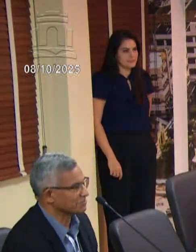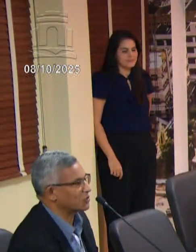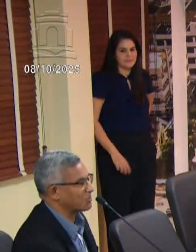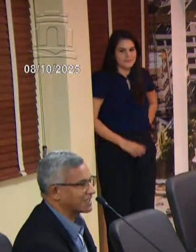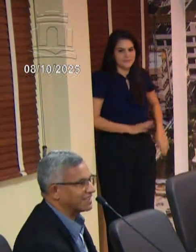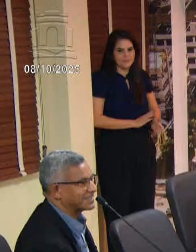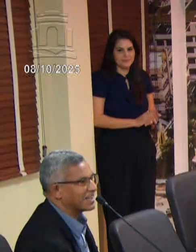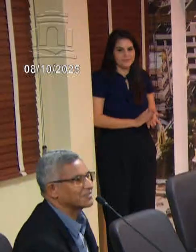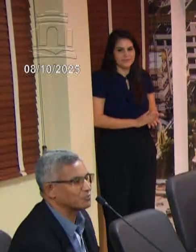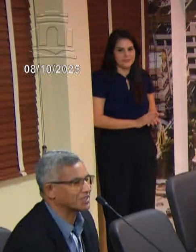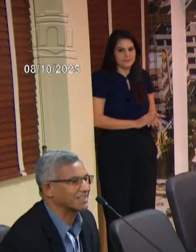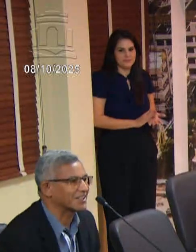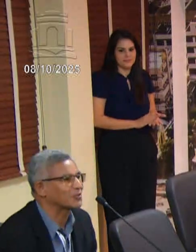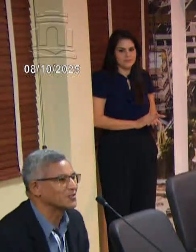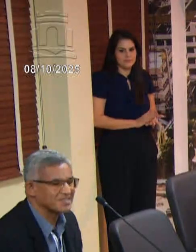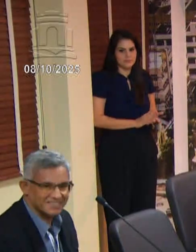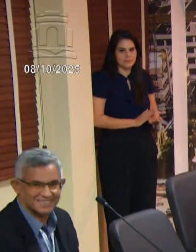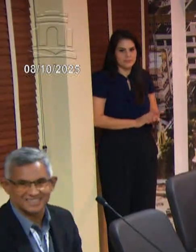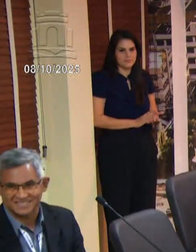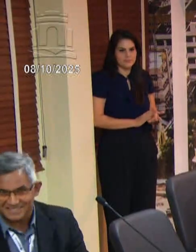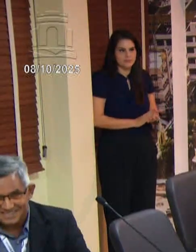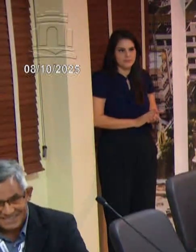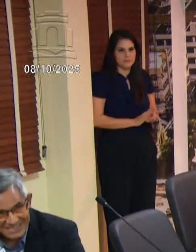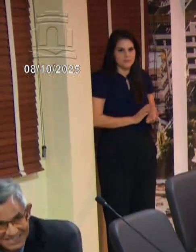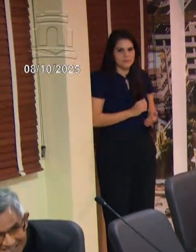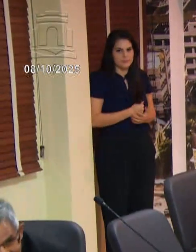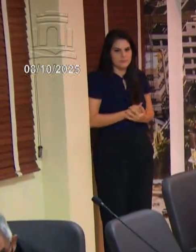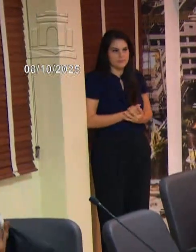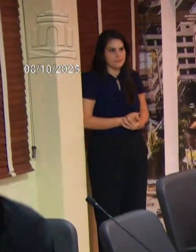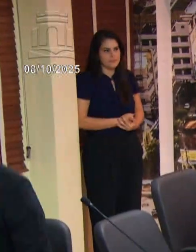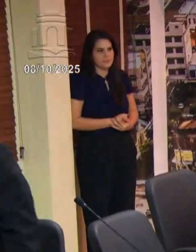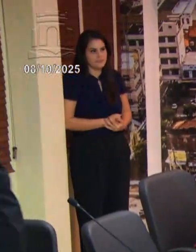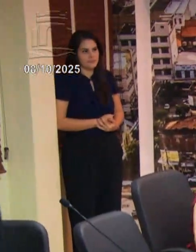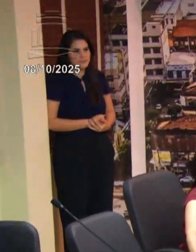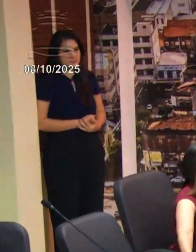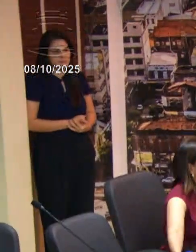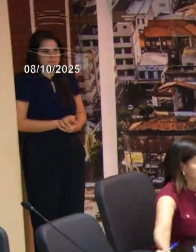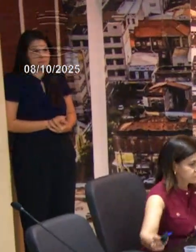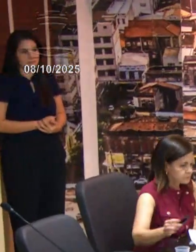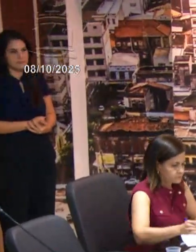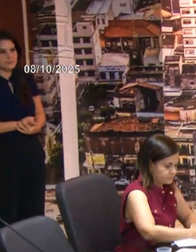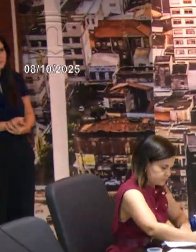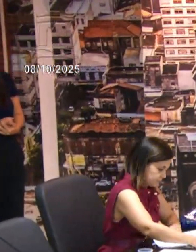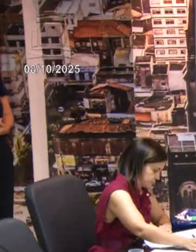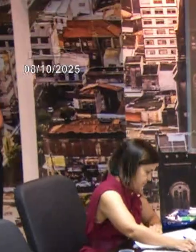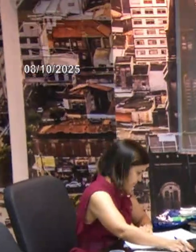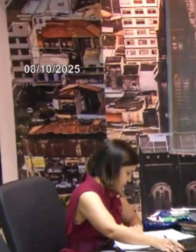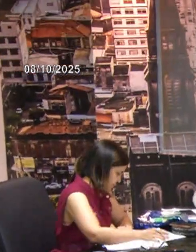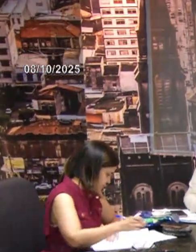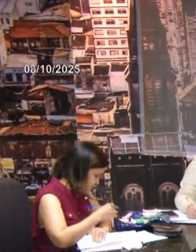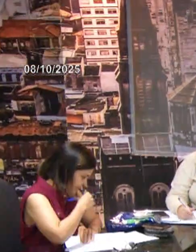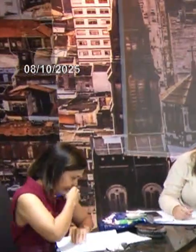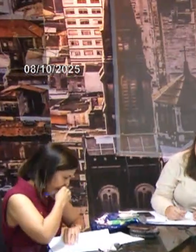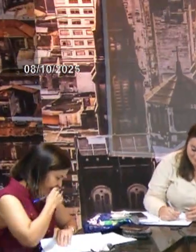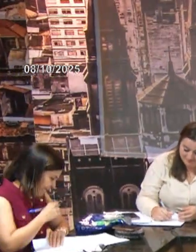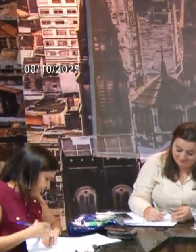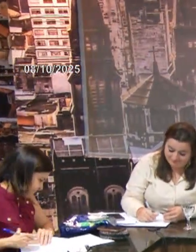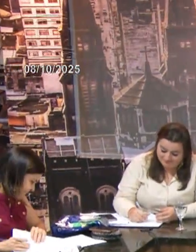Obrigado, Elias. Tá? Muito obrigado, tá? Muito obrigado. Boa tarde a todos. Tá. Quem responde? Por favor, doutor. Pode, por favor.